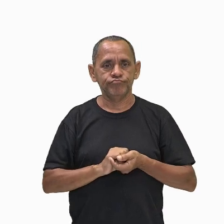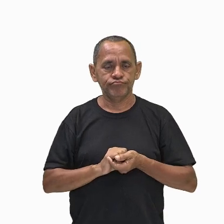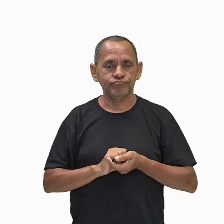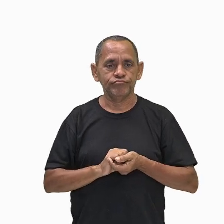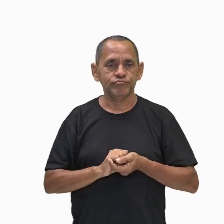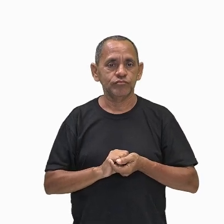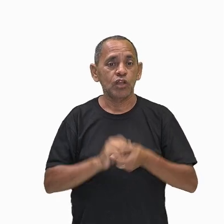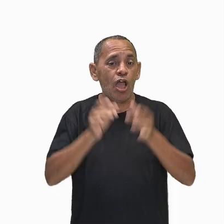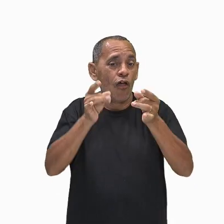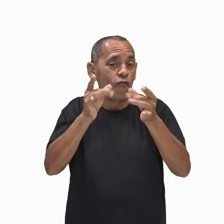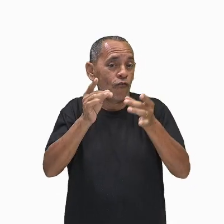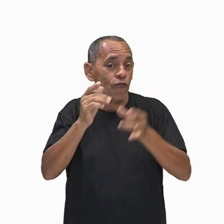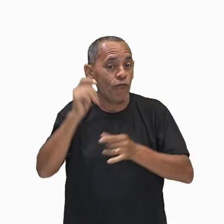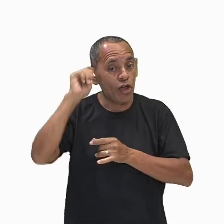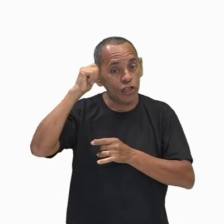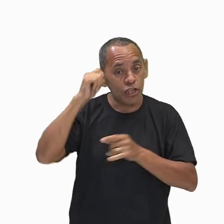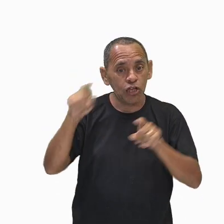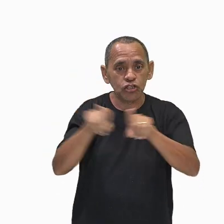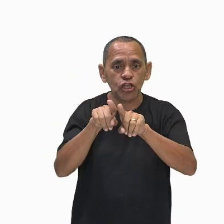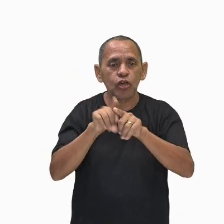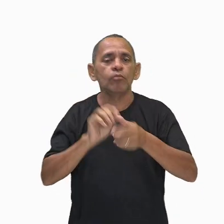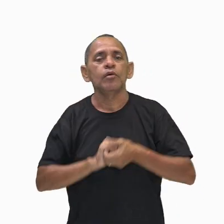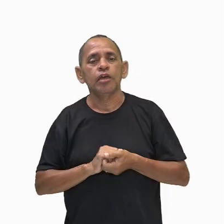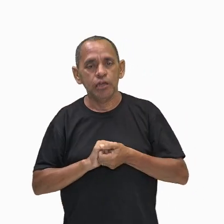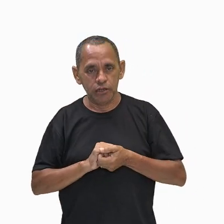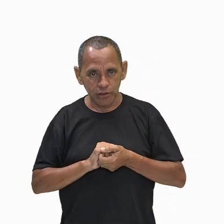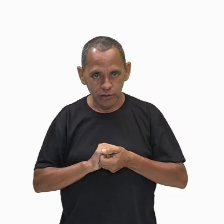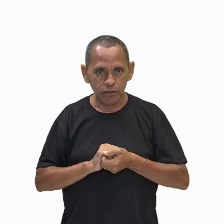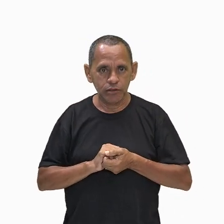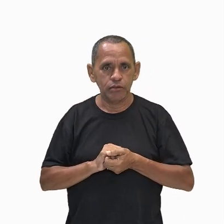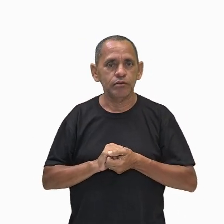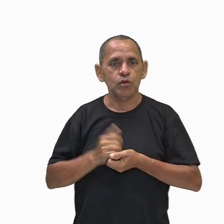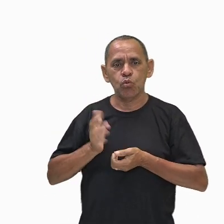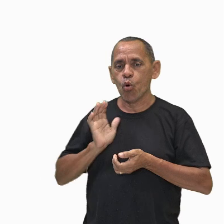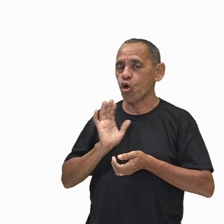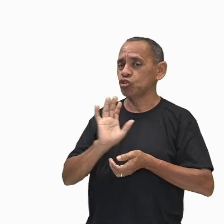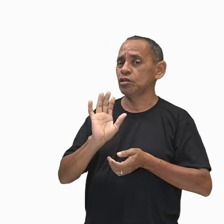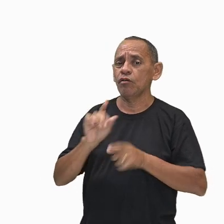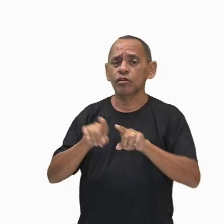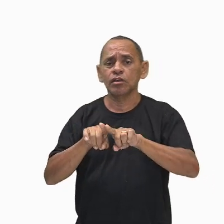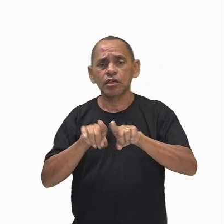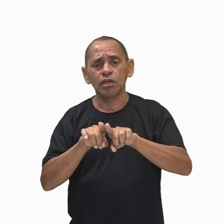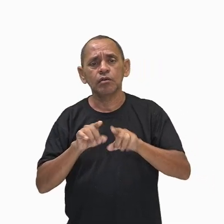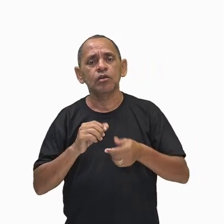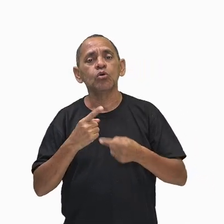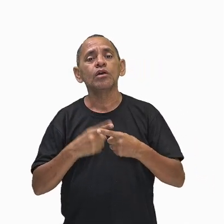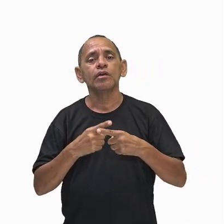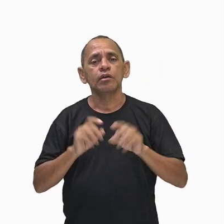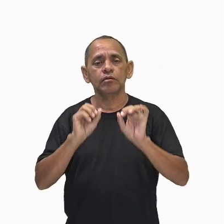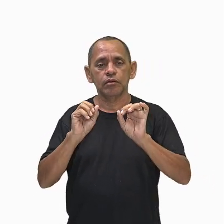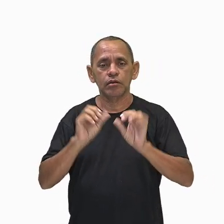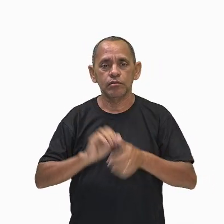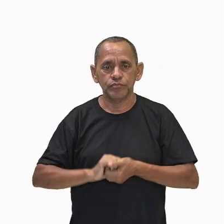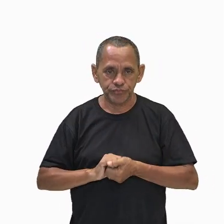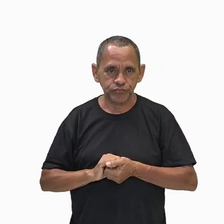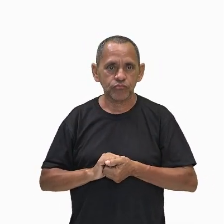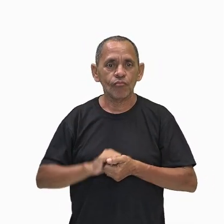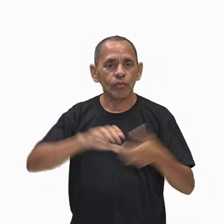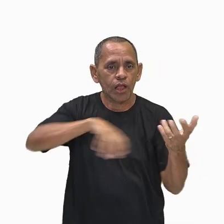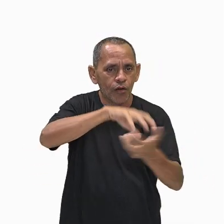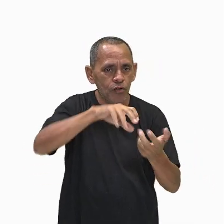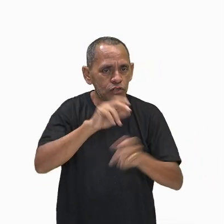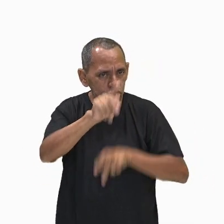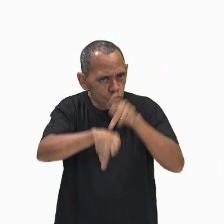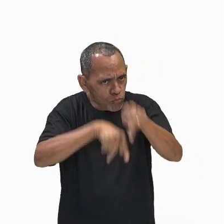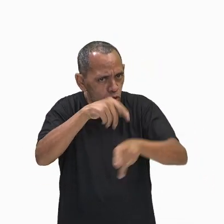não agradava às elites locais, tá? Então, assustados com a possibilidade de uma revolução